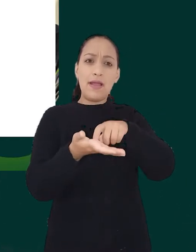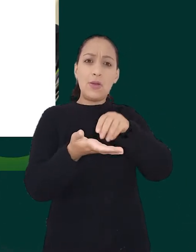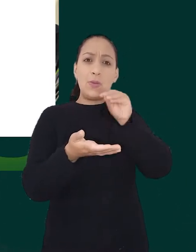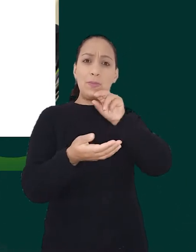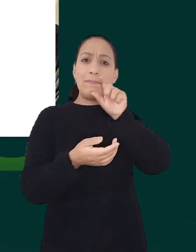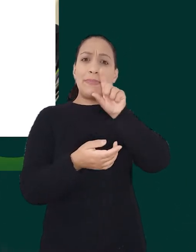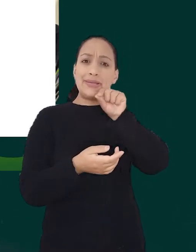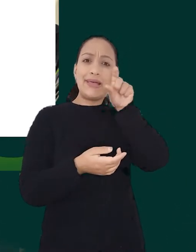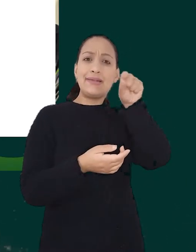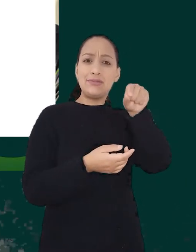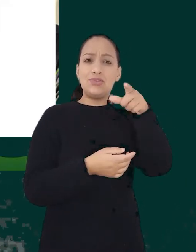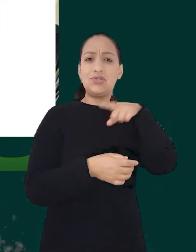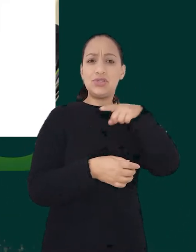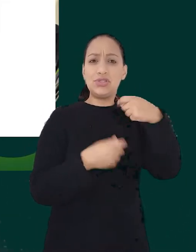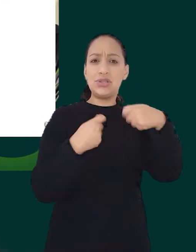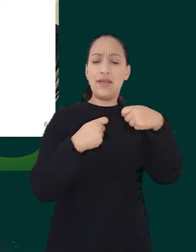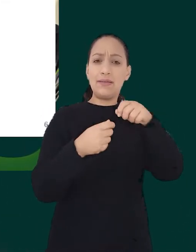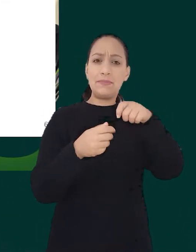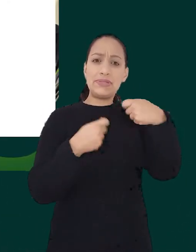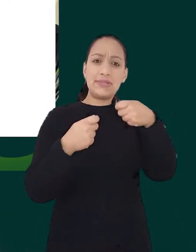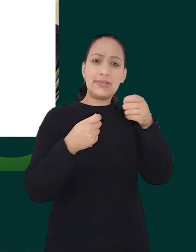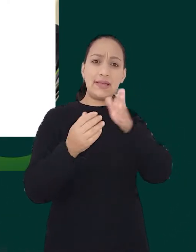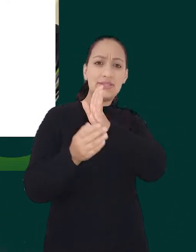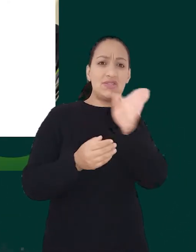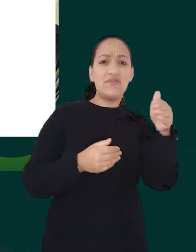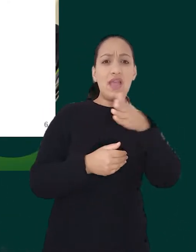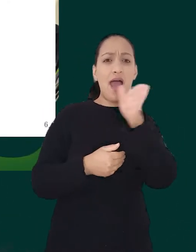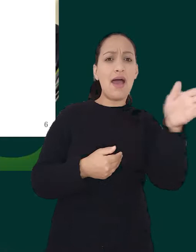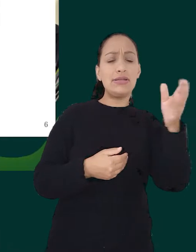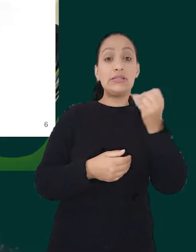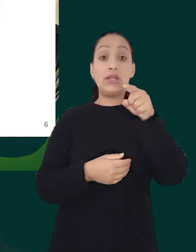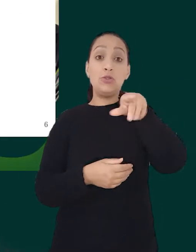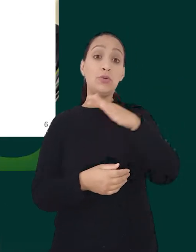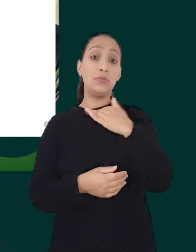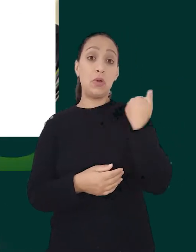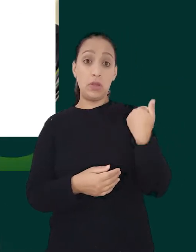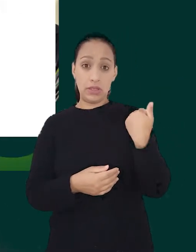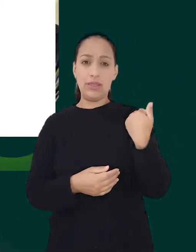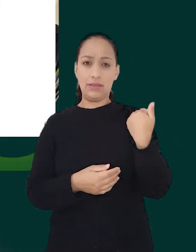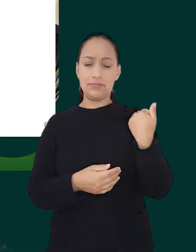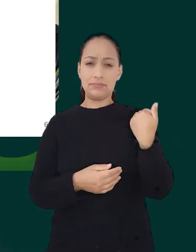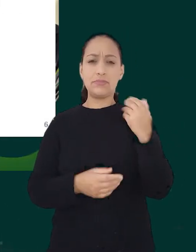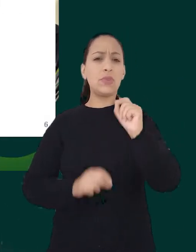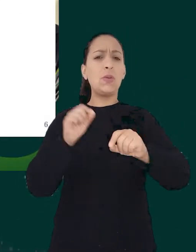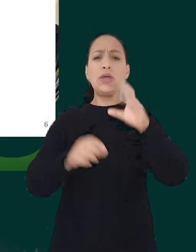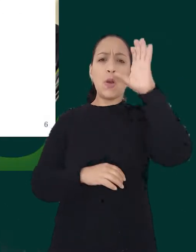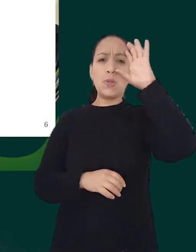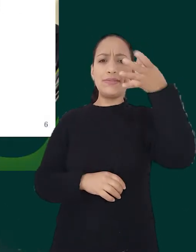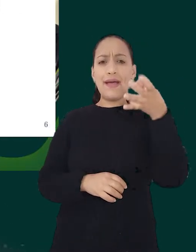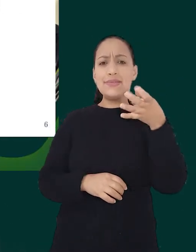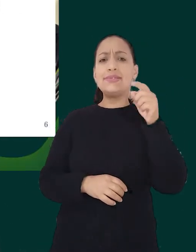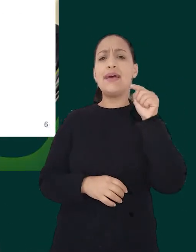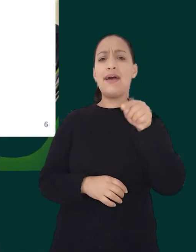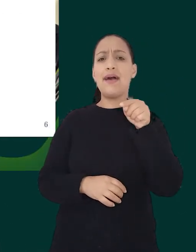aquela cadência, tu tinha que desviar dos obstáculos, senão tu morria. O que acontece